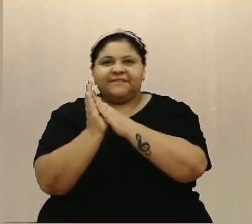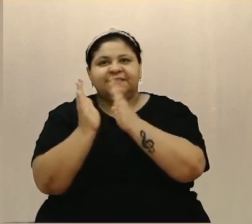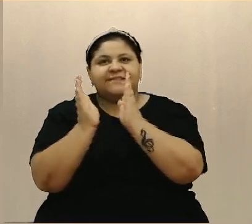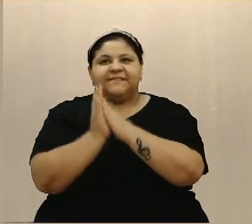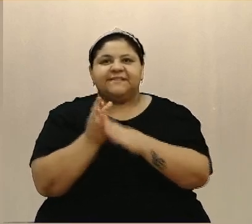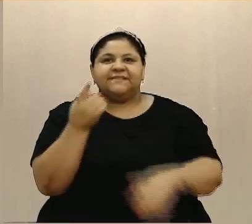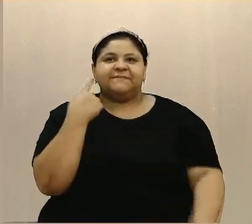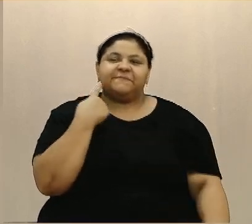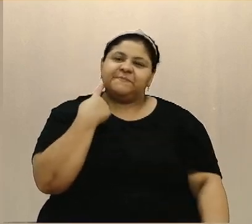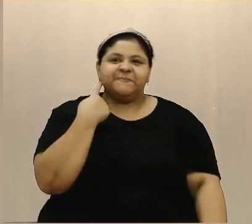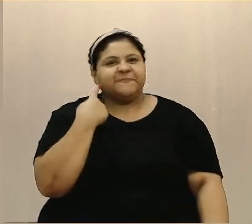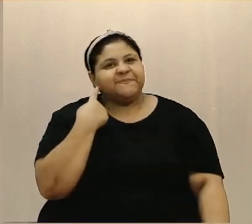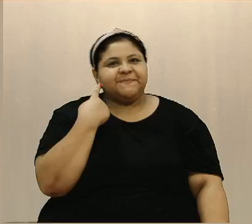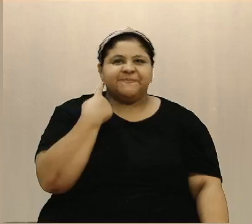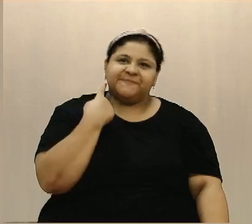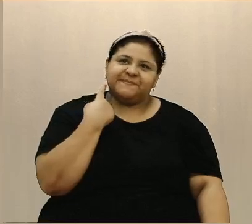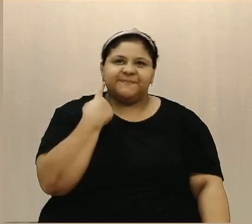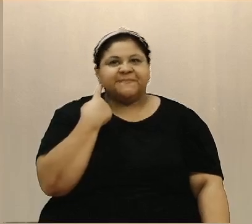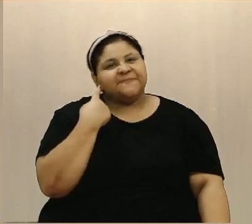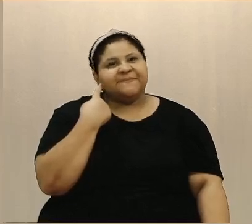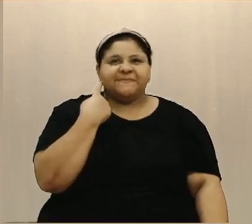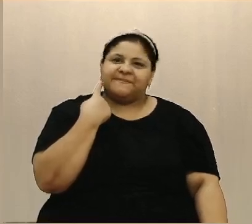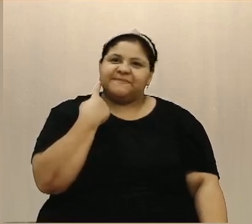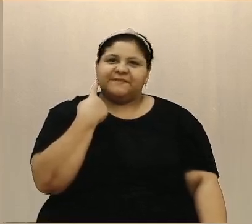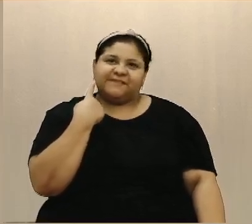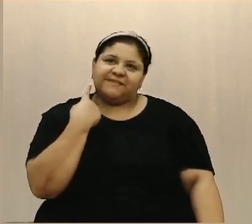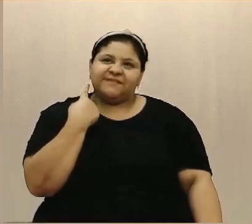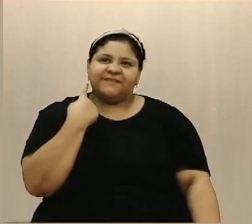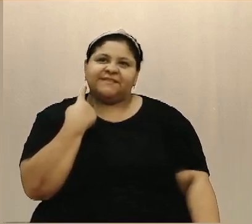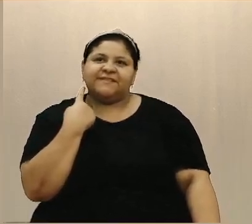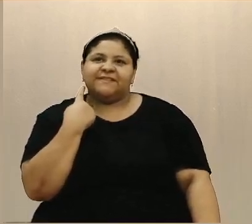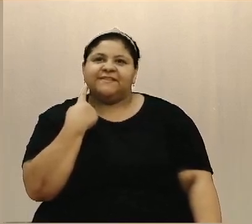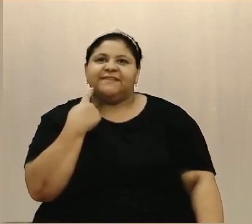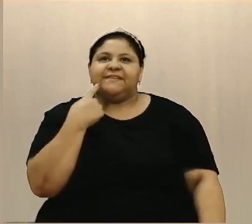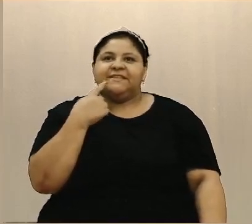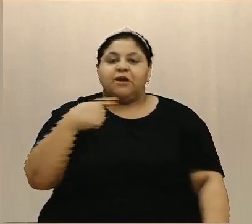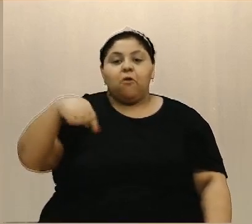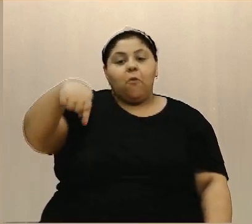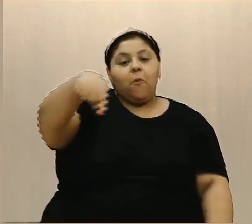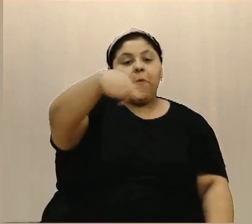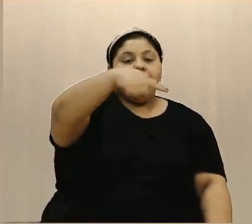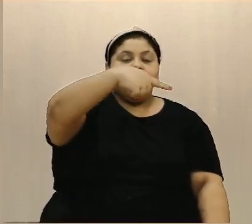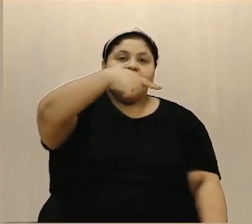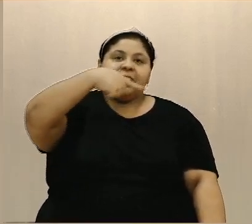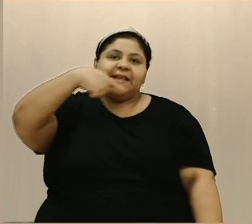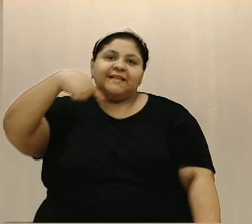Mexe a cabeça, dá uma rodadinha